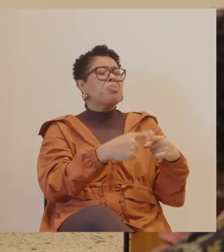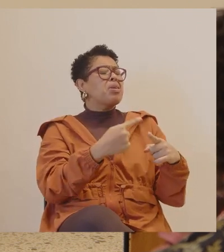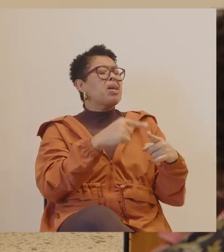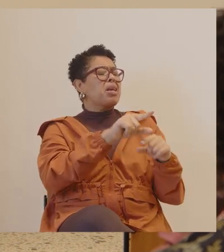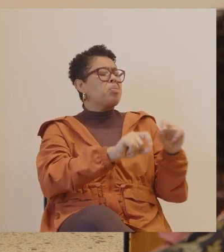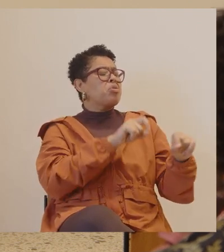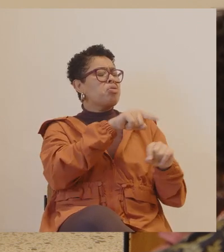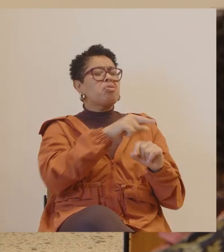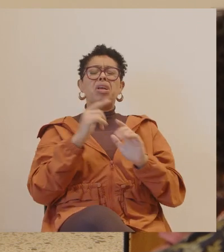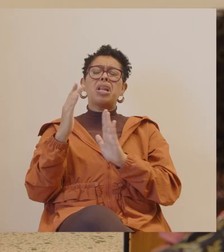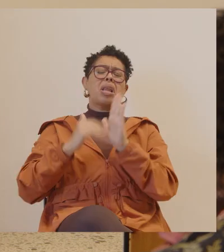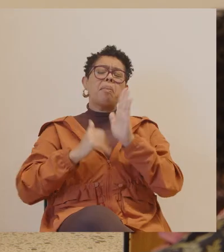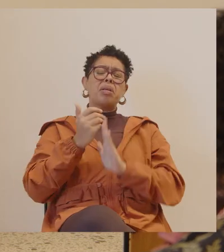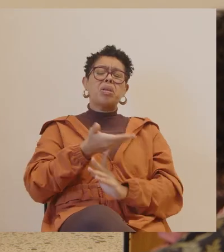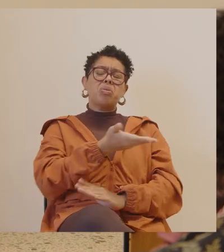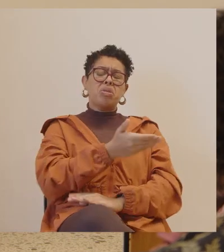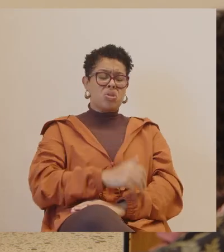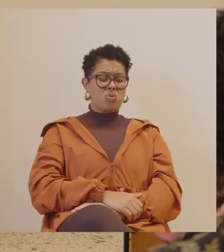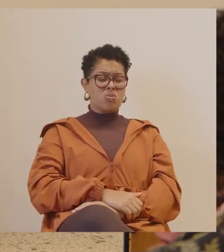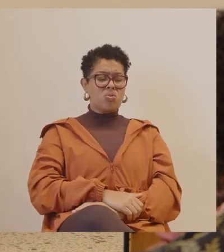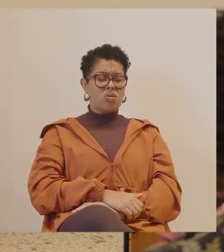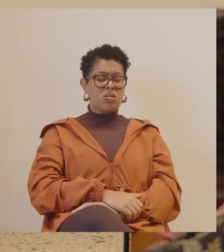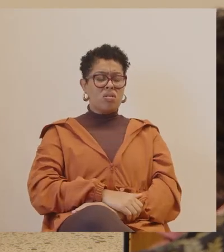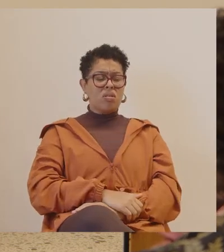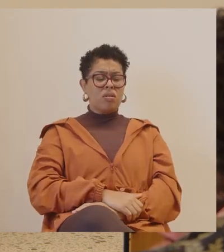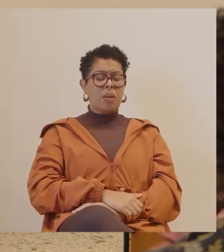de uma espécie de